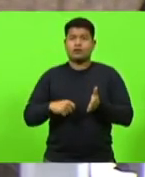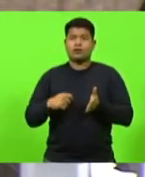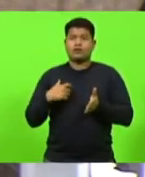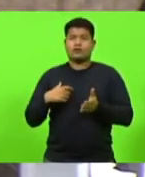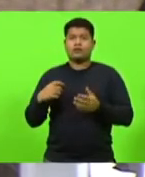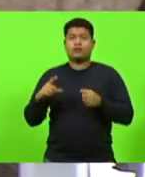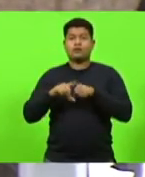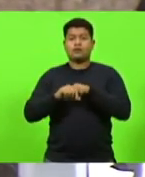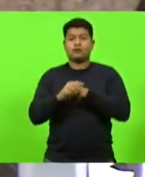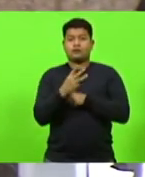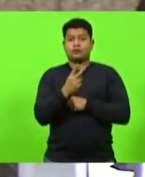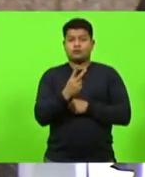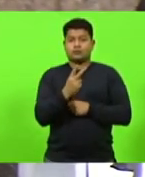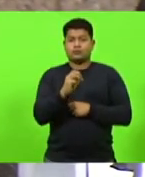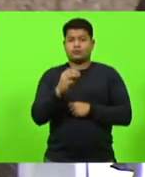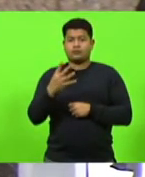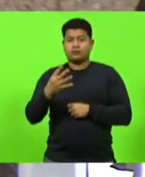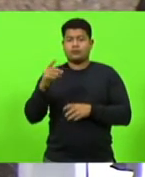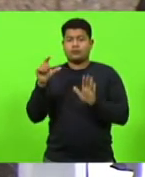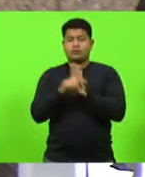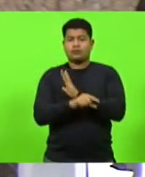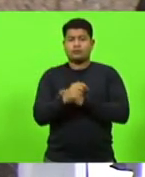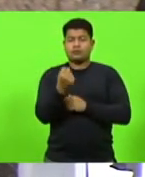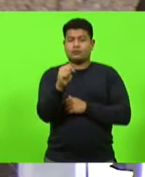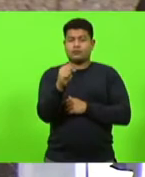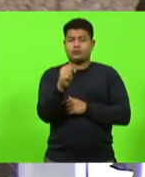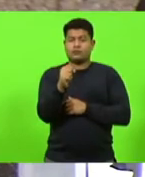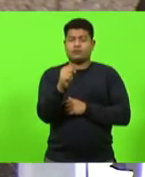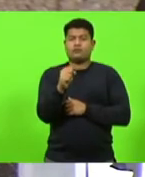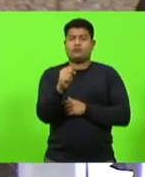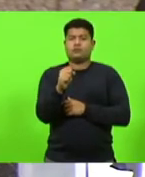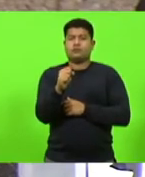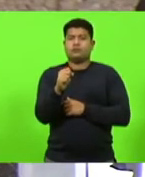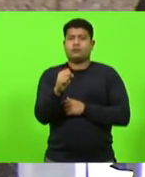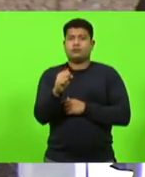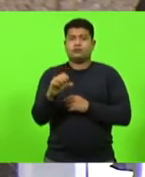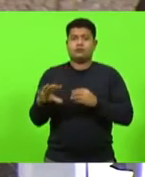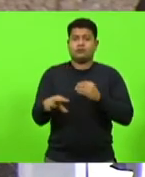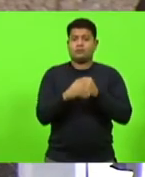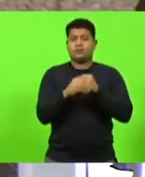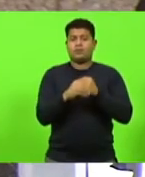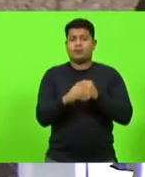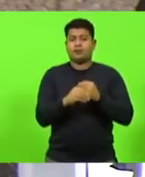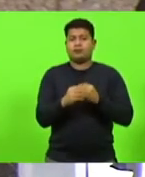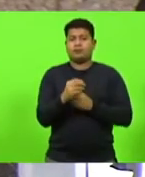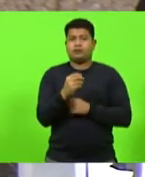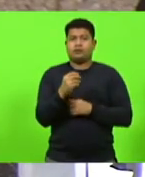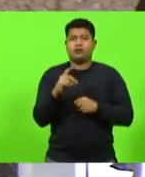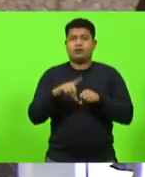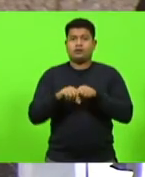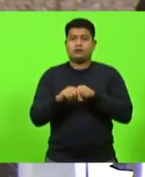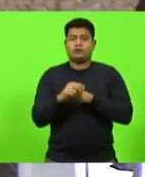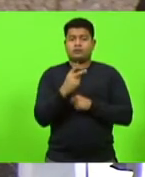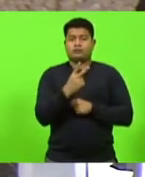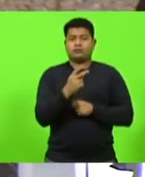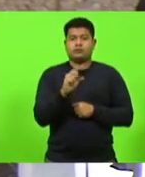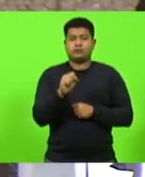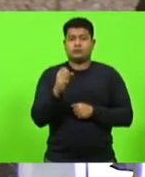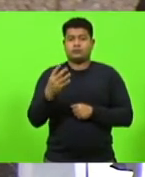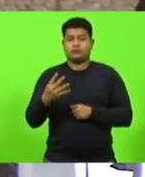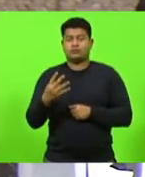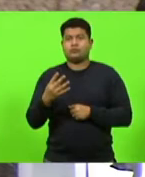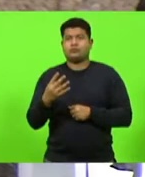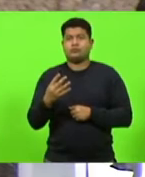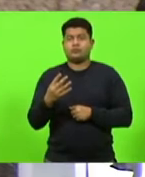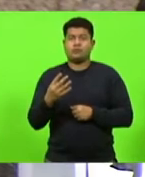artigo 204, no inciso 8, cumulado com o artigo 234 do regimento, que requerem votação em